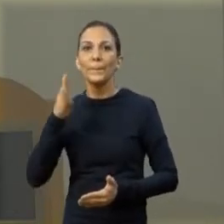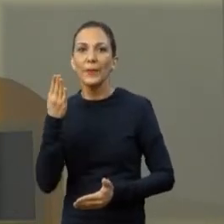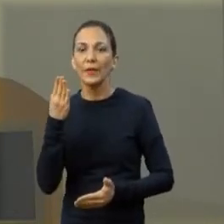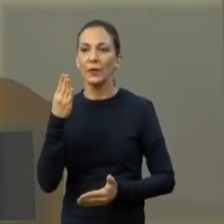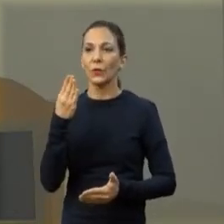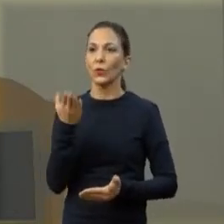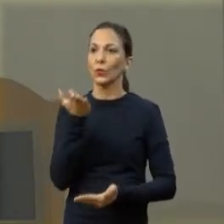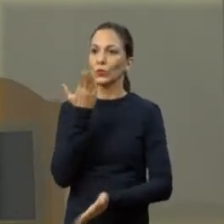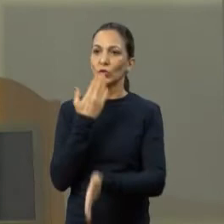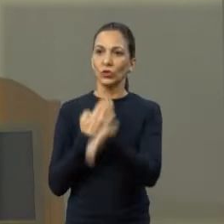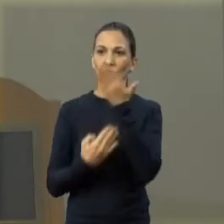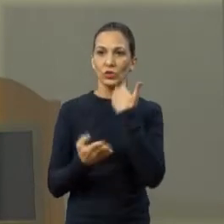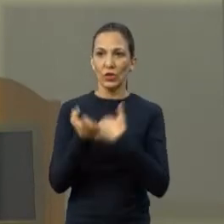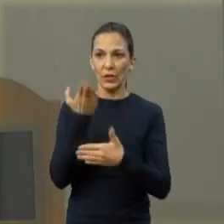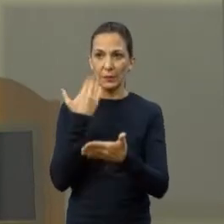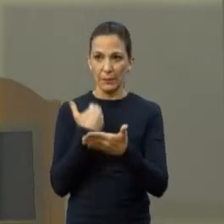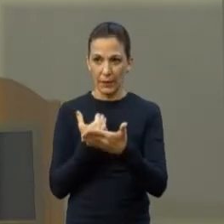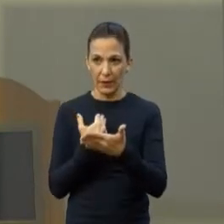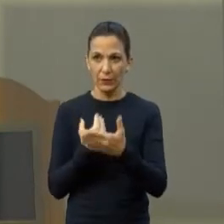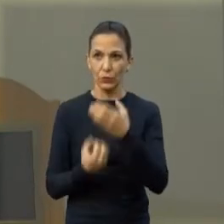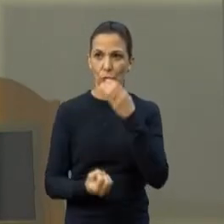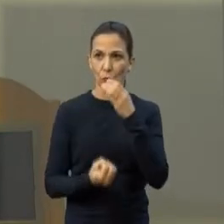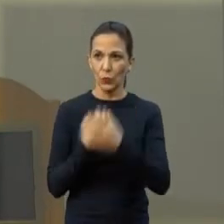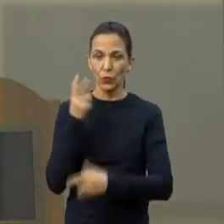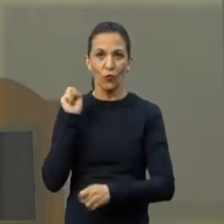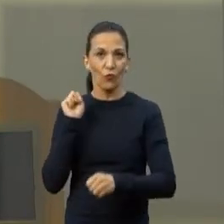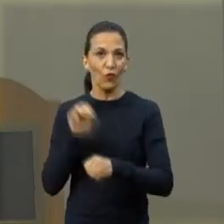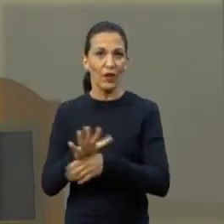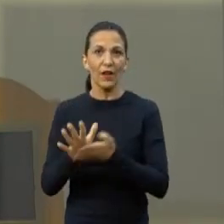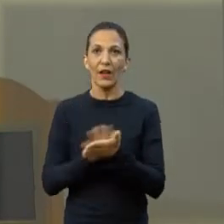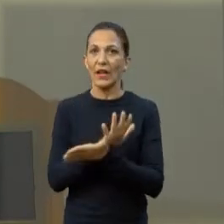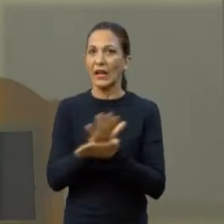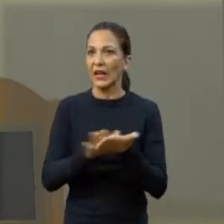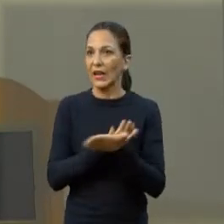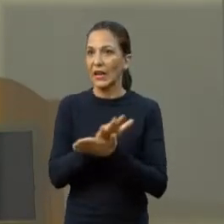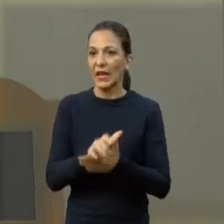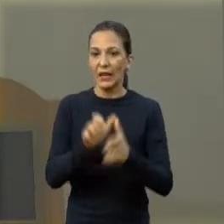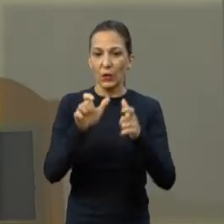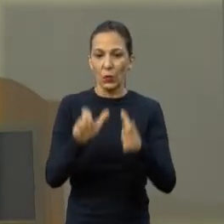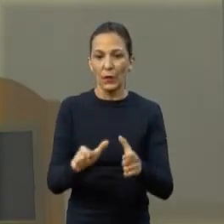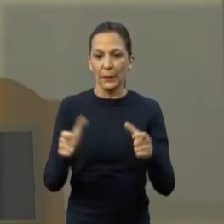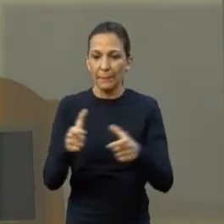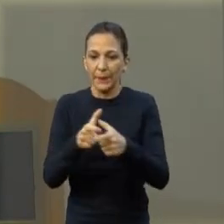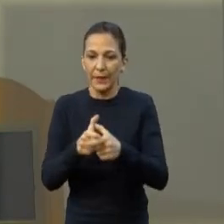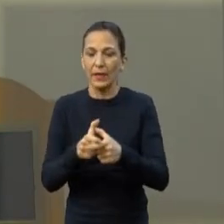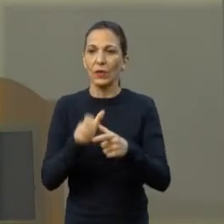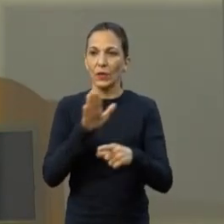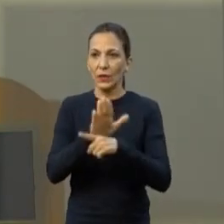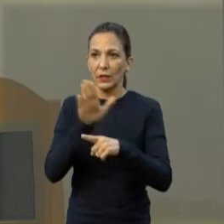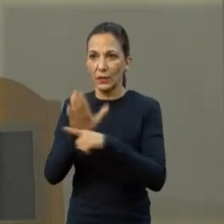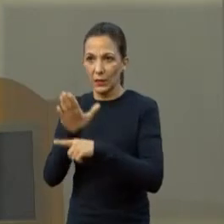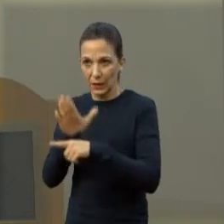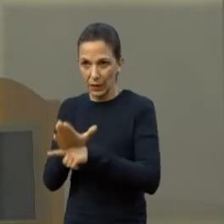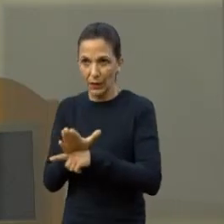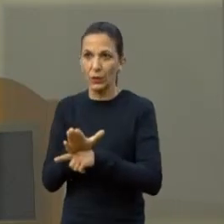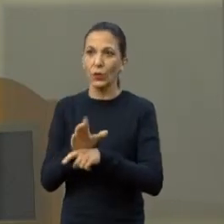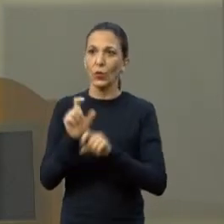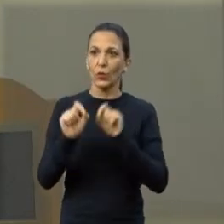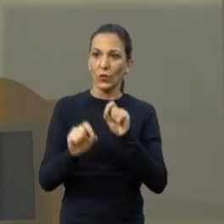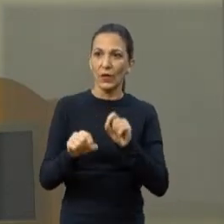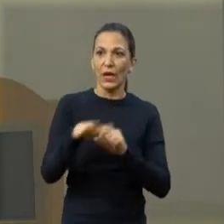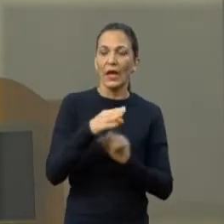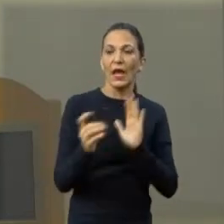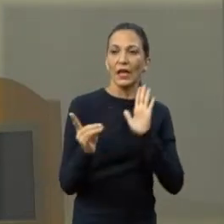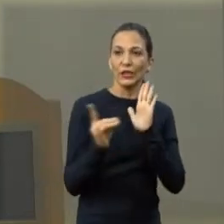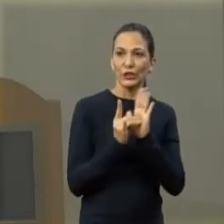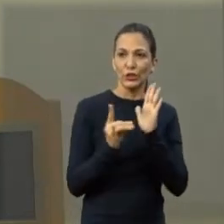de alimentos produzidos sem agrotóxicos em pequenos estabelecimentos beneficiando um lado de um lado